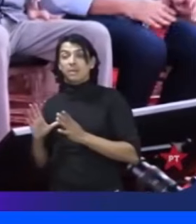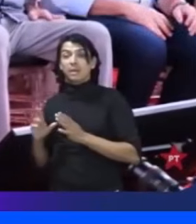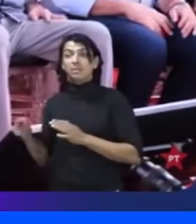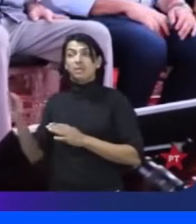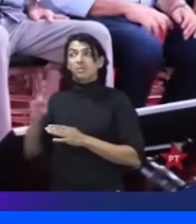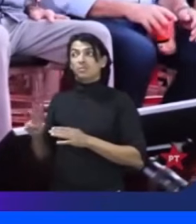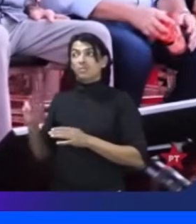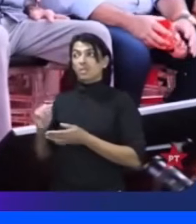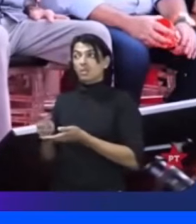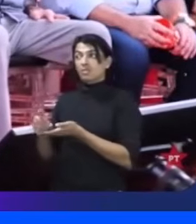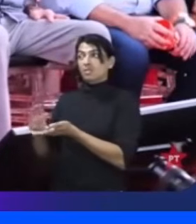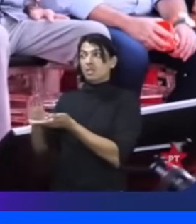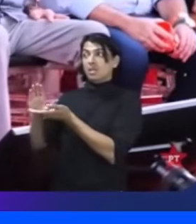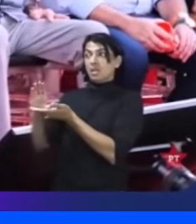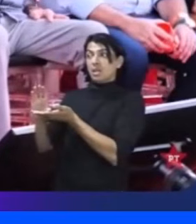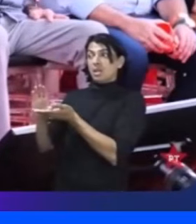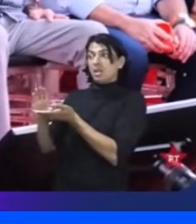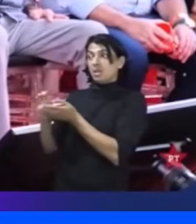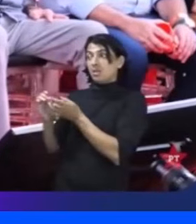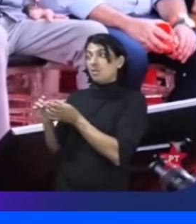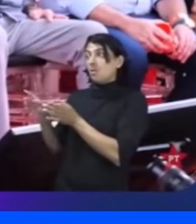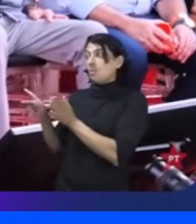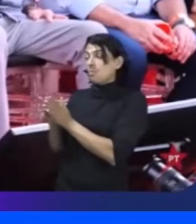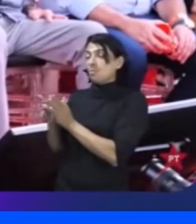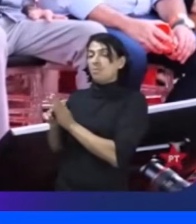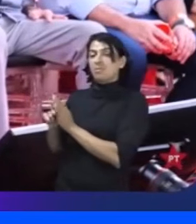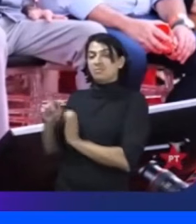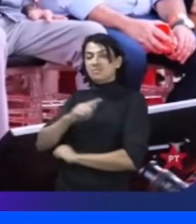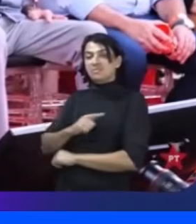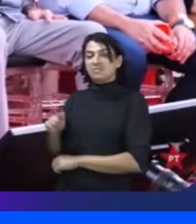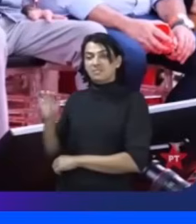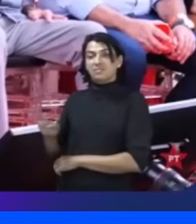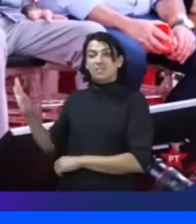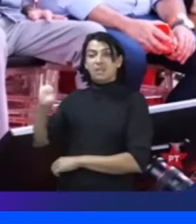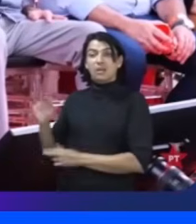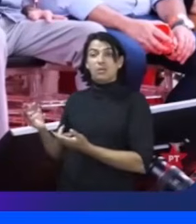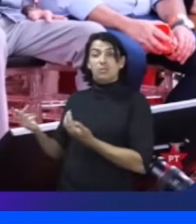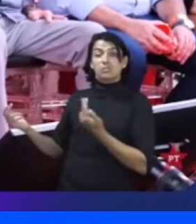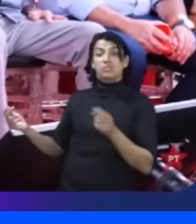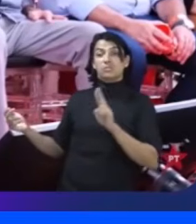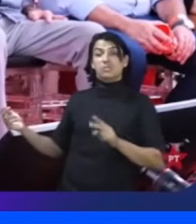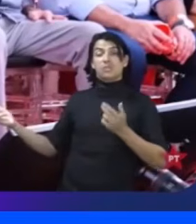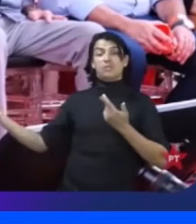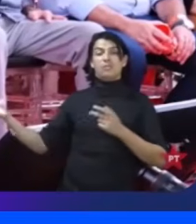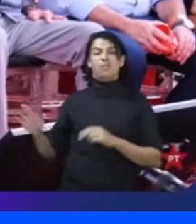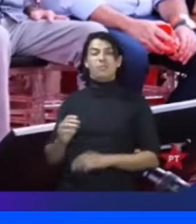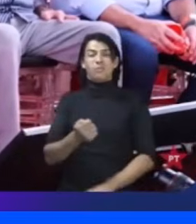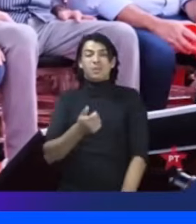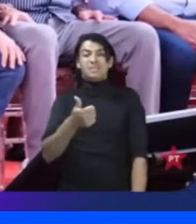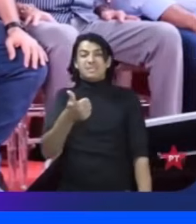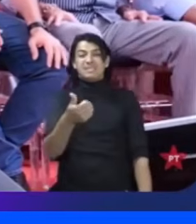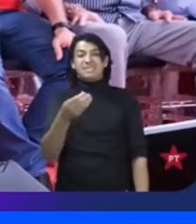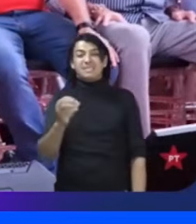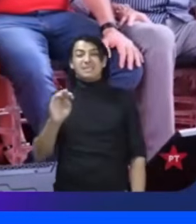de dinheiro que sobra para o governo federal. Esse ano é quase 60 bilhões de dólares.